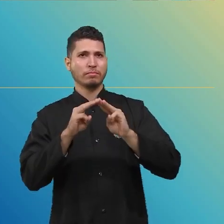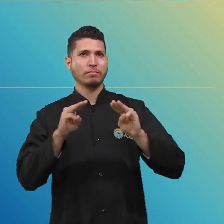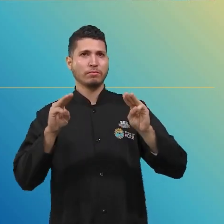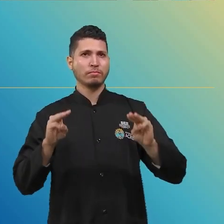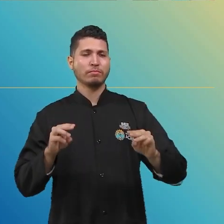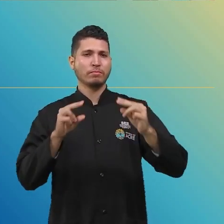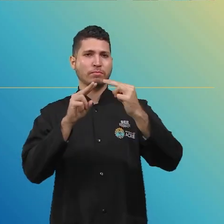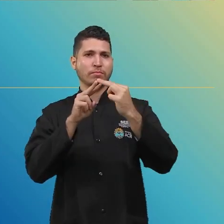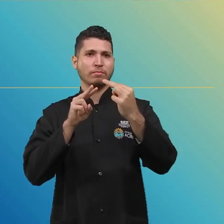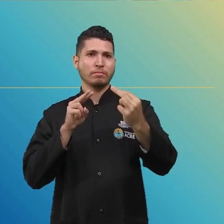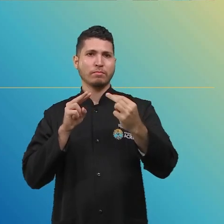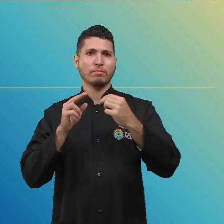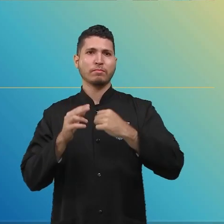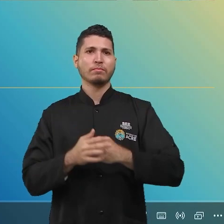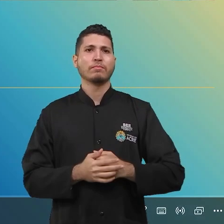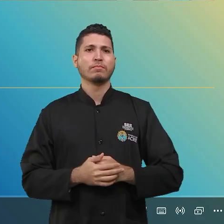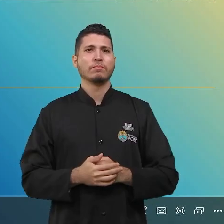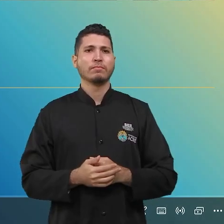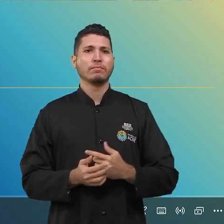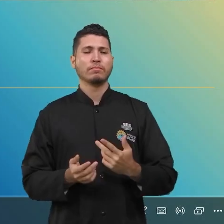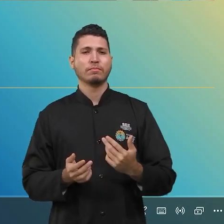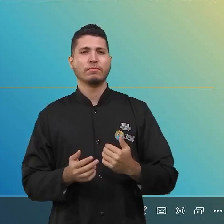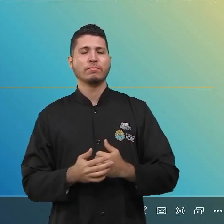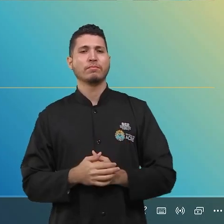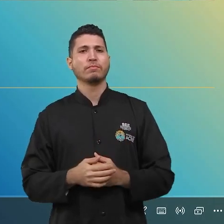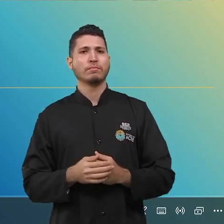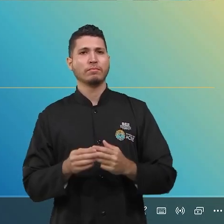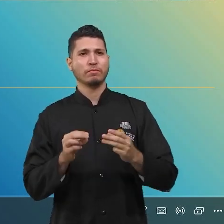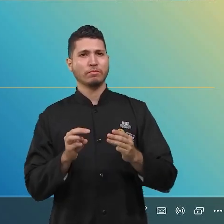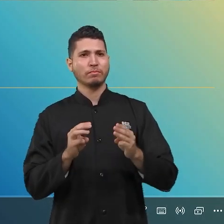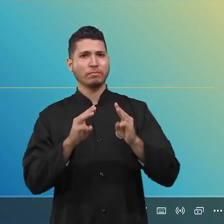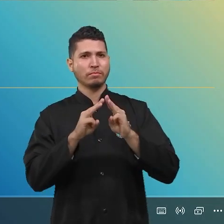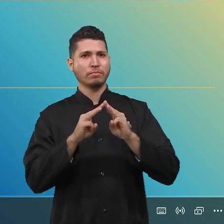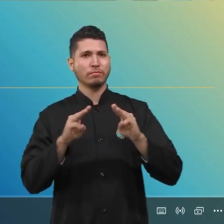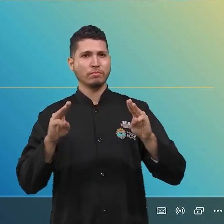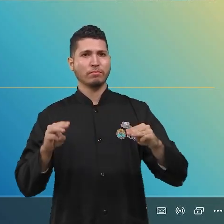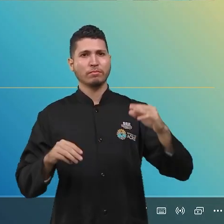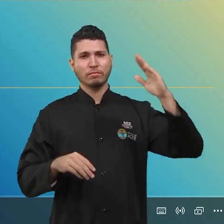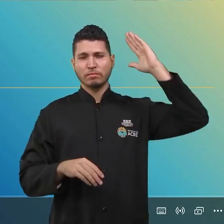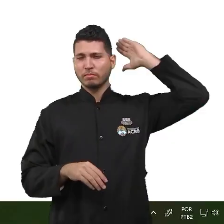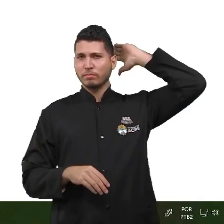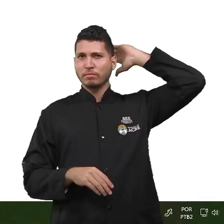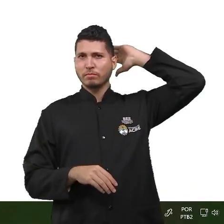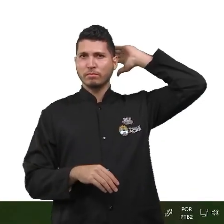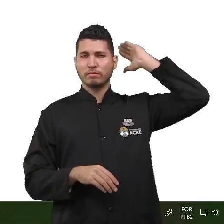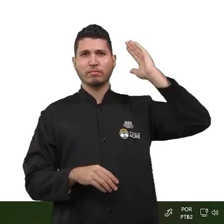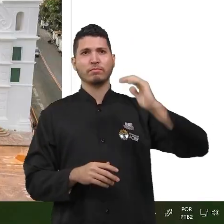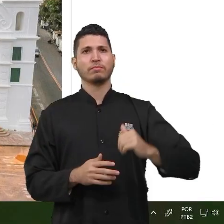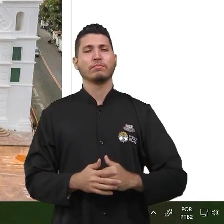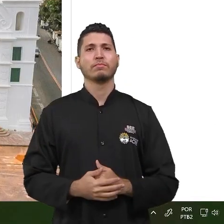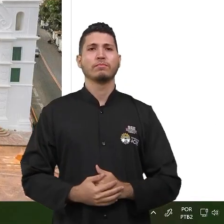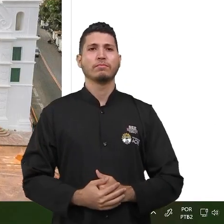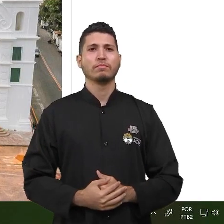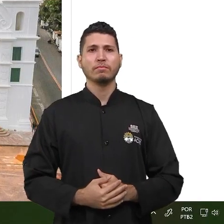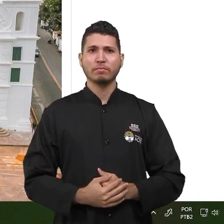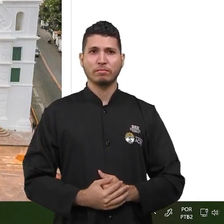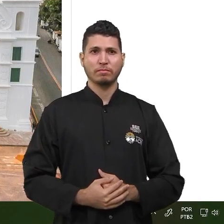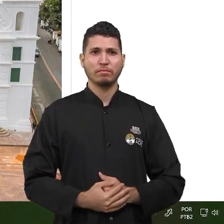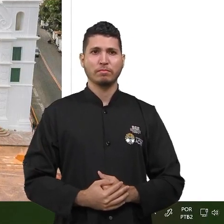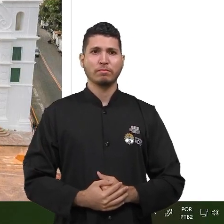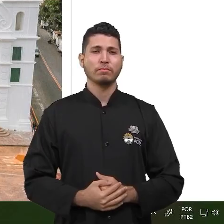Esse aqui é o Museu do Pará. Inclusive, o estado do Pará tem aí uma